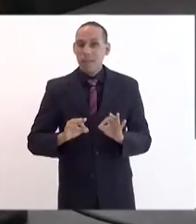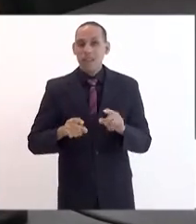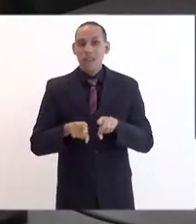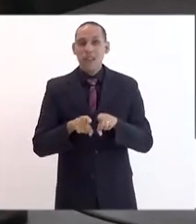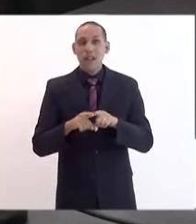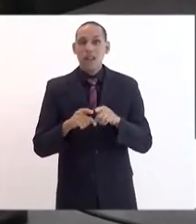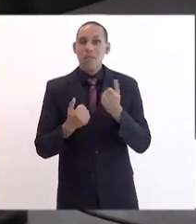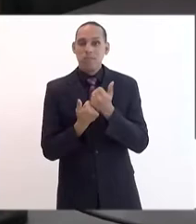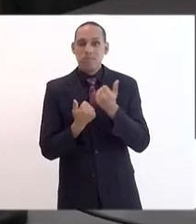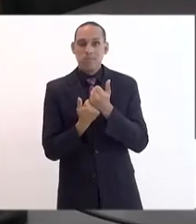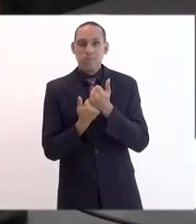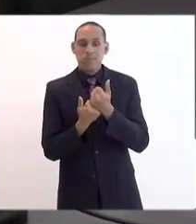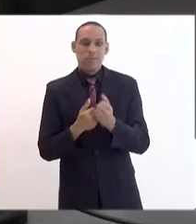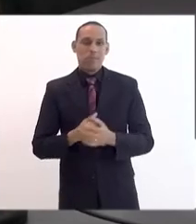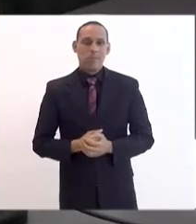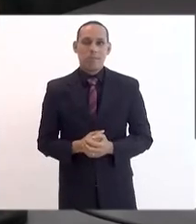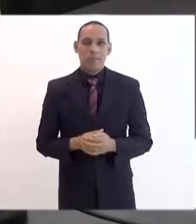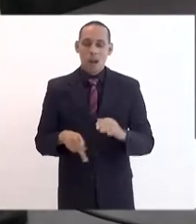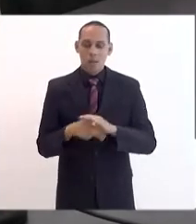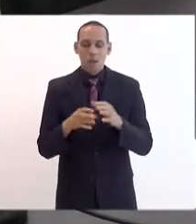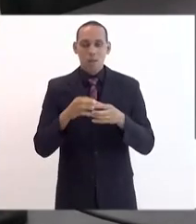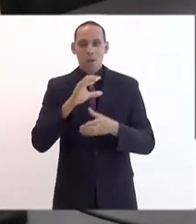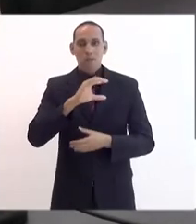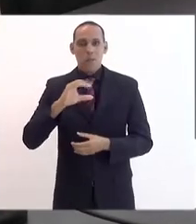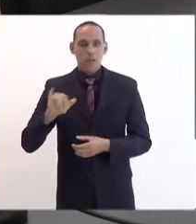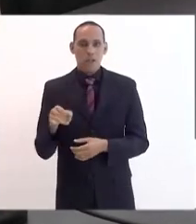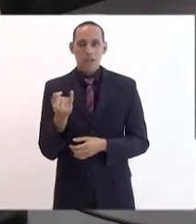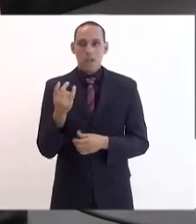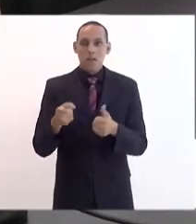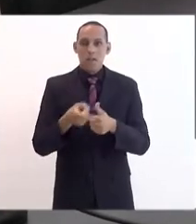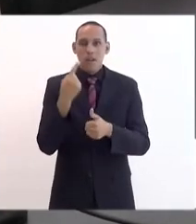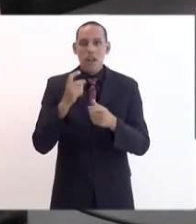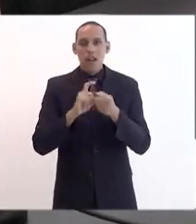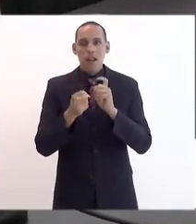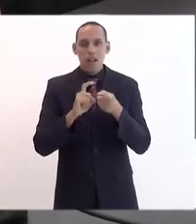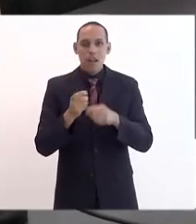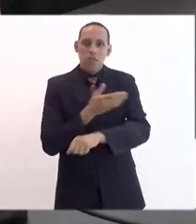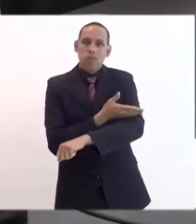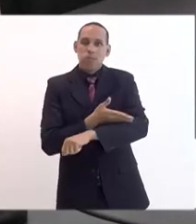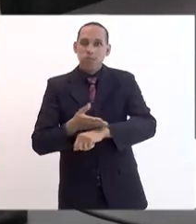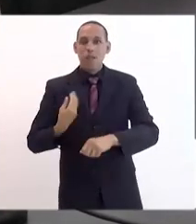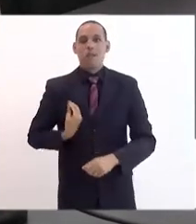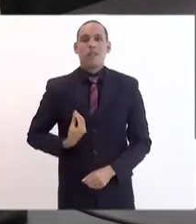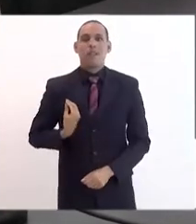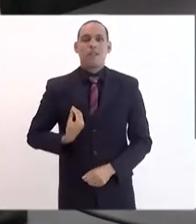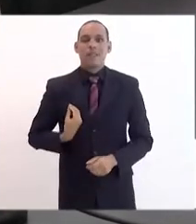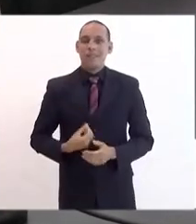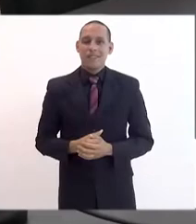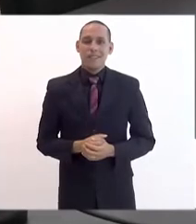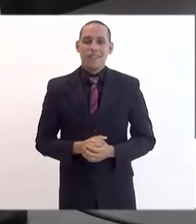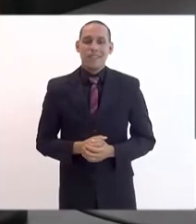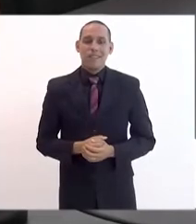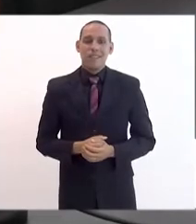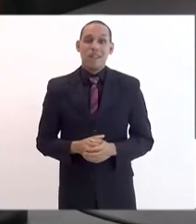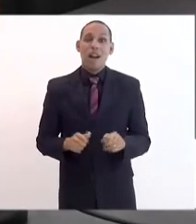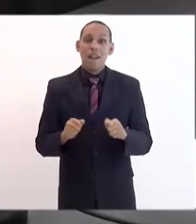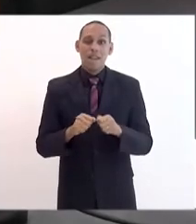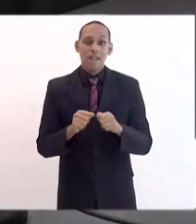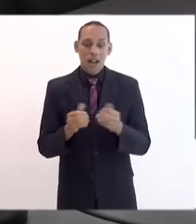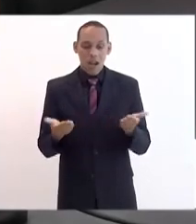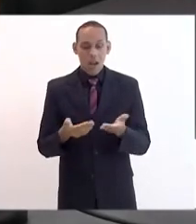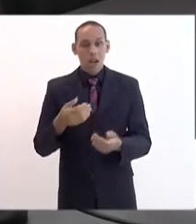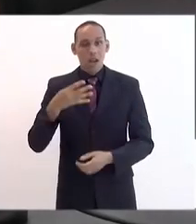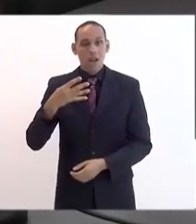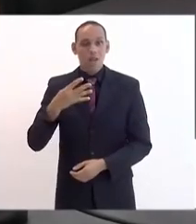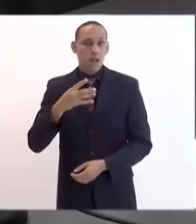suplentes da Comissão de Constituição e Justiça para a primeira reunião ordinária presencial a ser realizada no dia